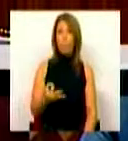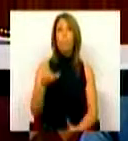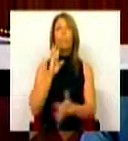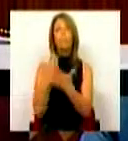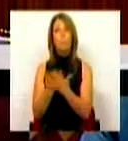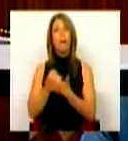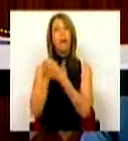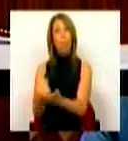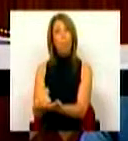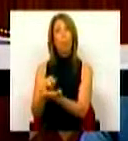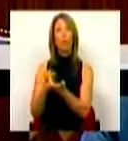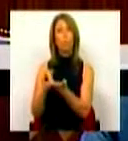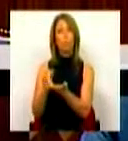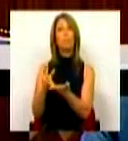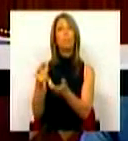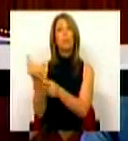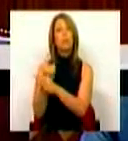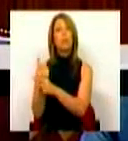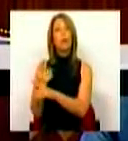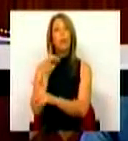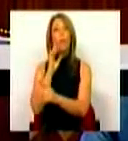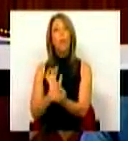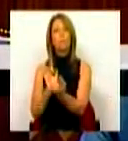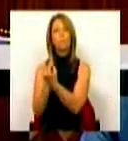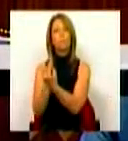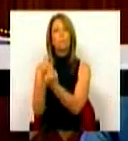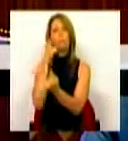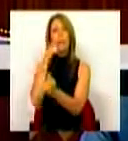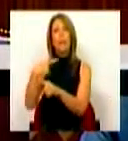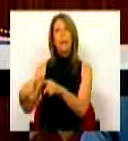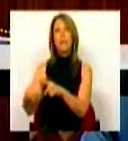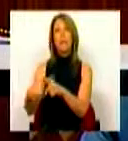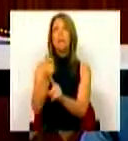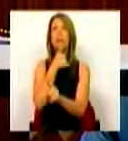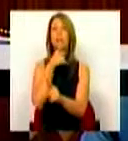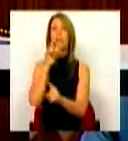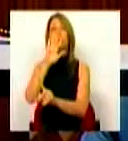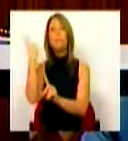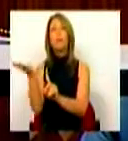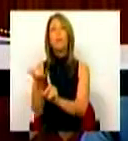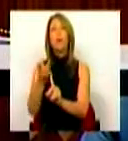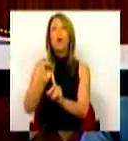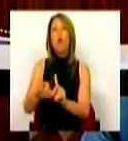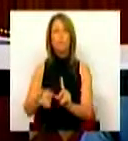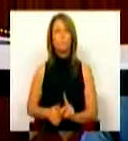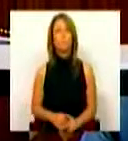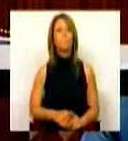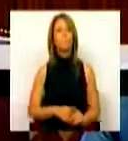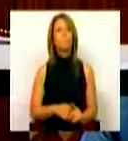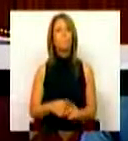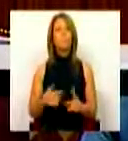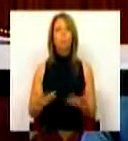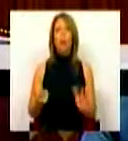que centralizará a audição dos interessados e a decisão sobre as penas disciplinares a aplicar. Há ainda um conjunto